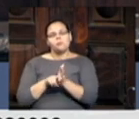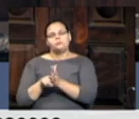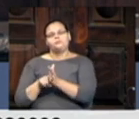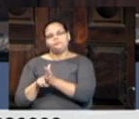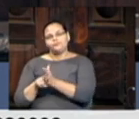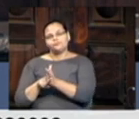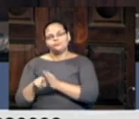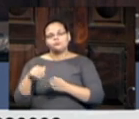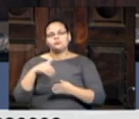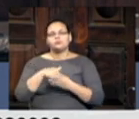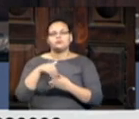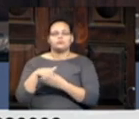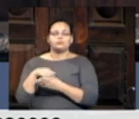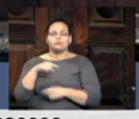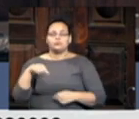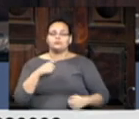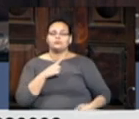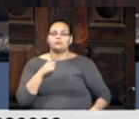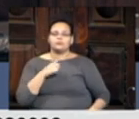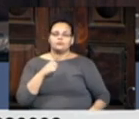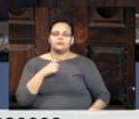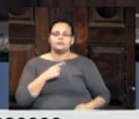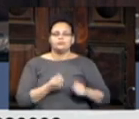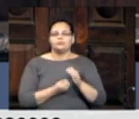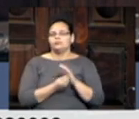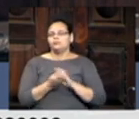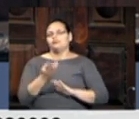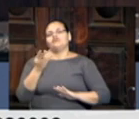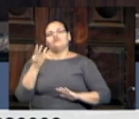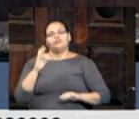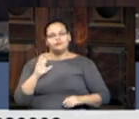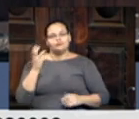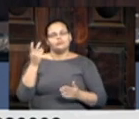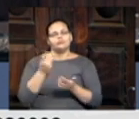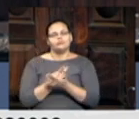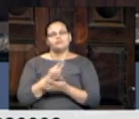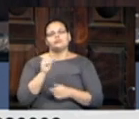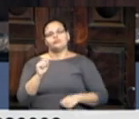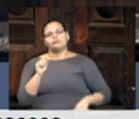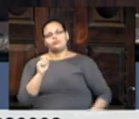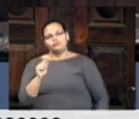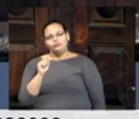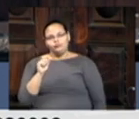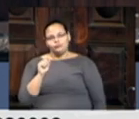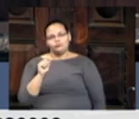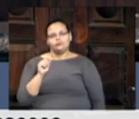eleitoral, nós tivemos diversos episódios que